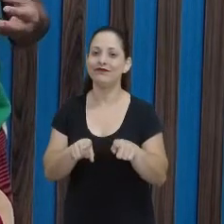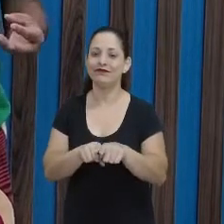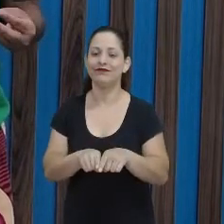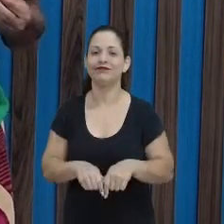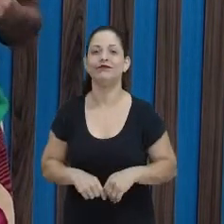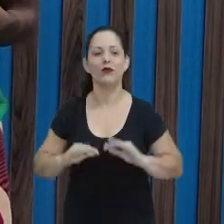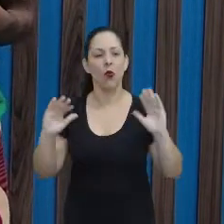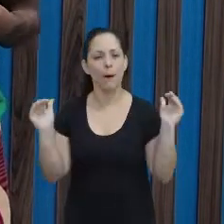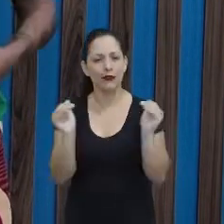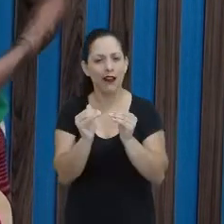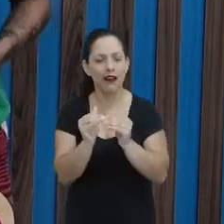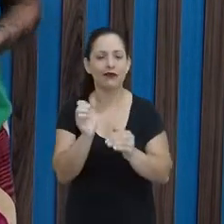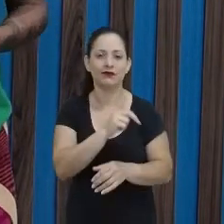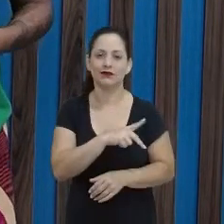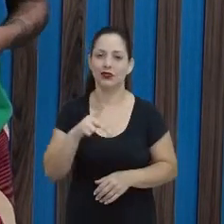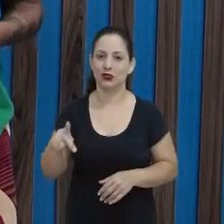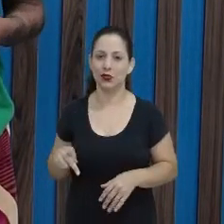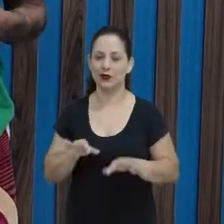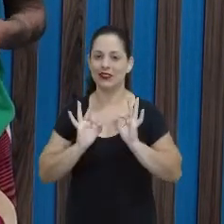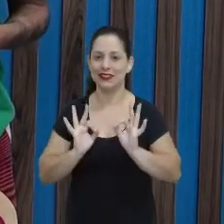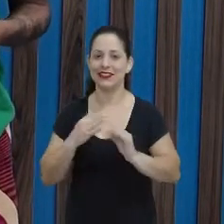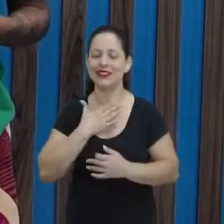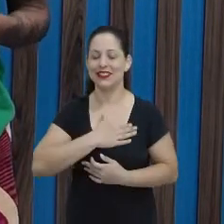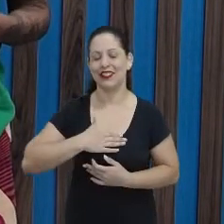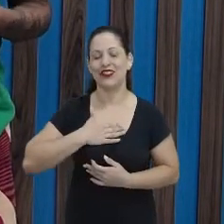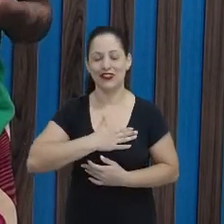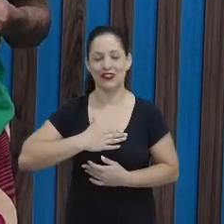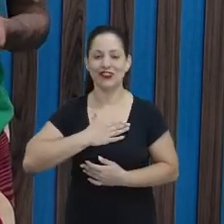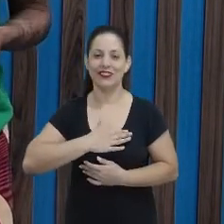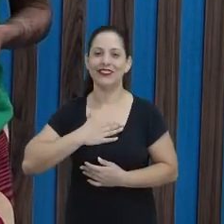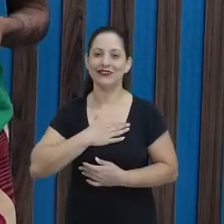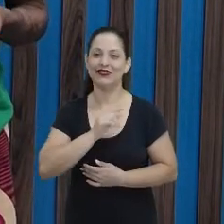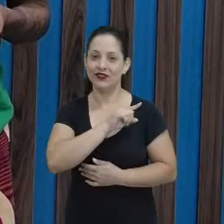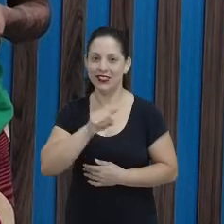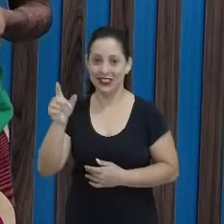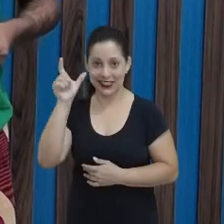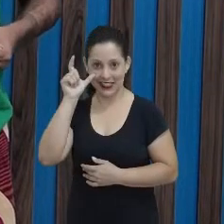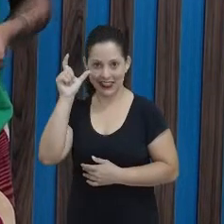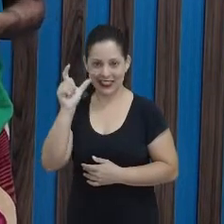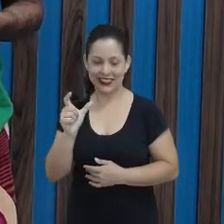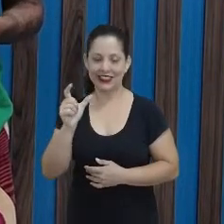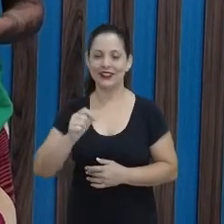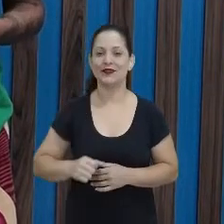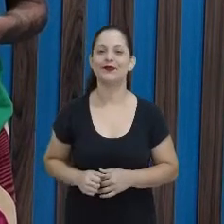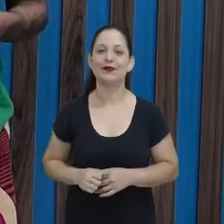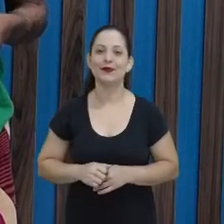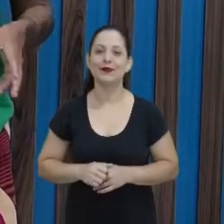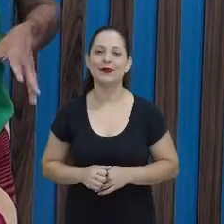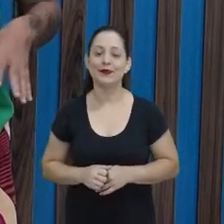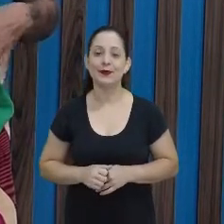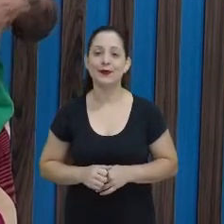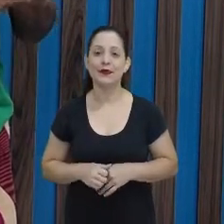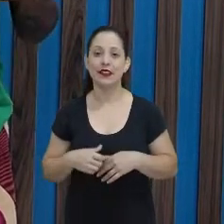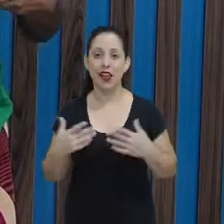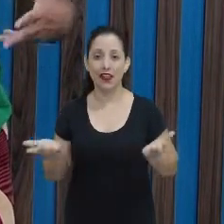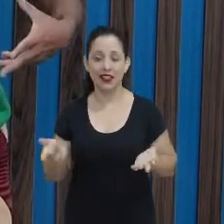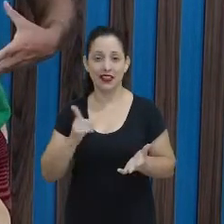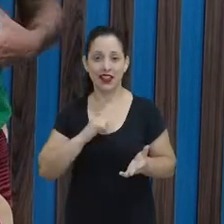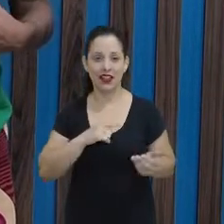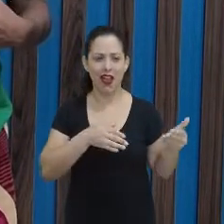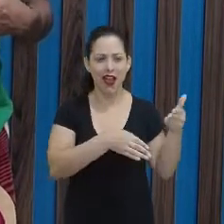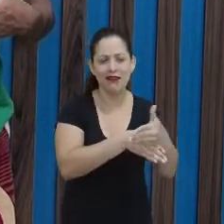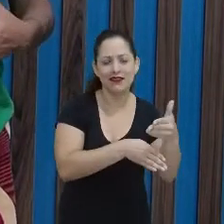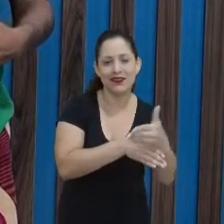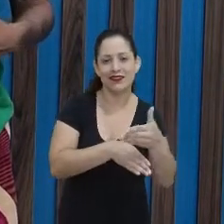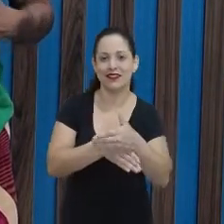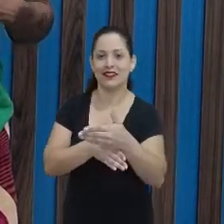seu professor ou professora. Tenho certeza que eles vão gostar muito desse interesse de vocês. E aí, tendo acesso a tudo